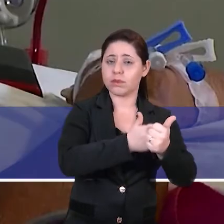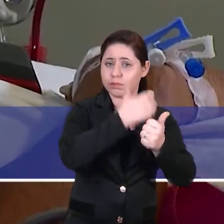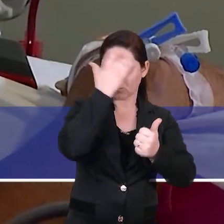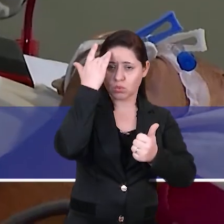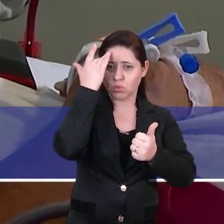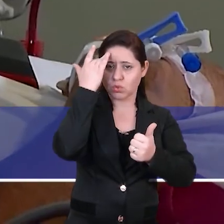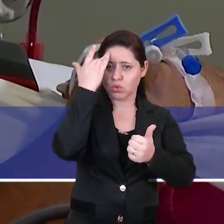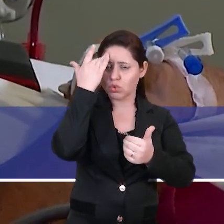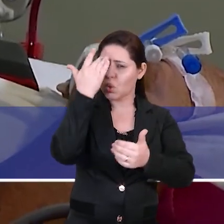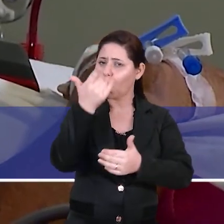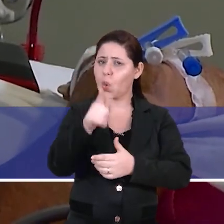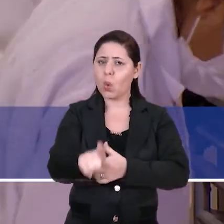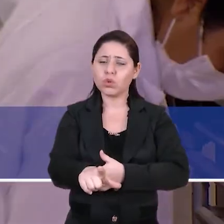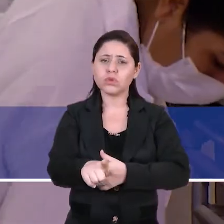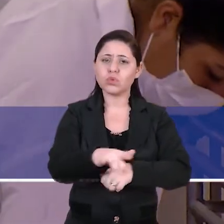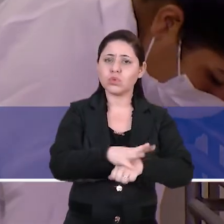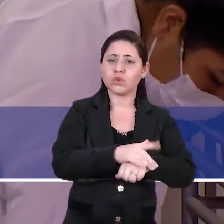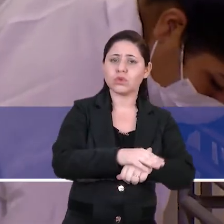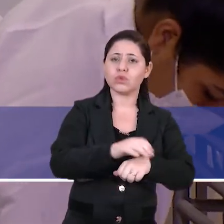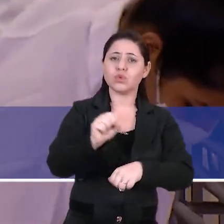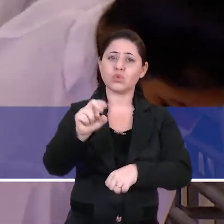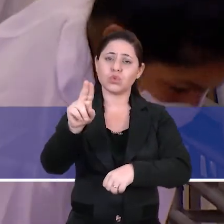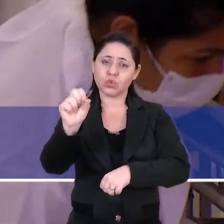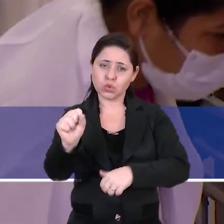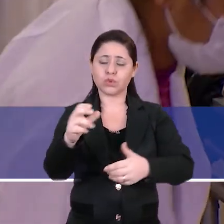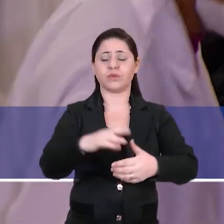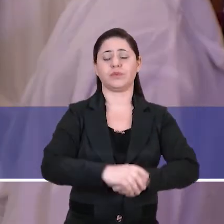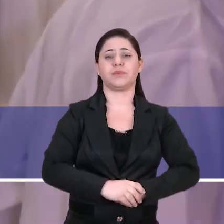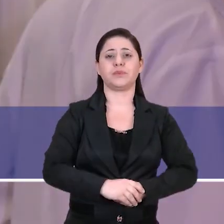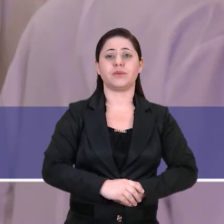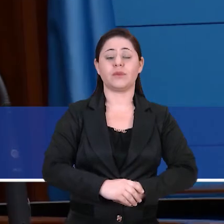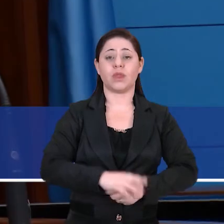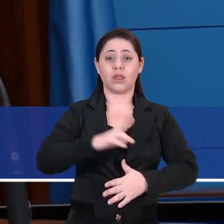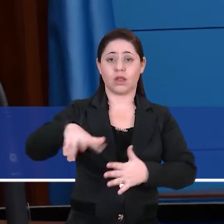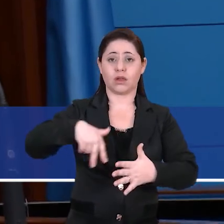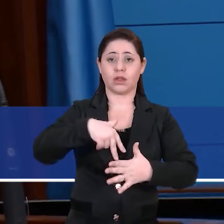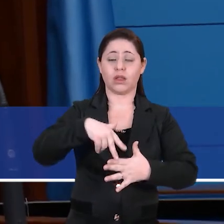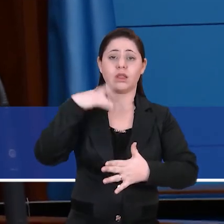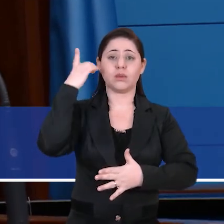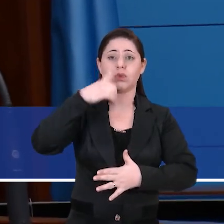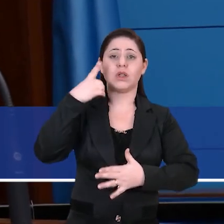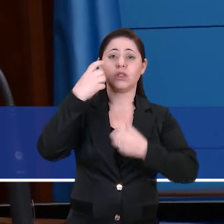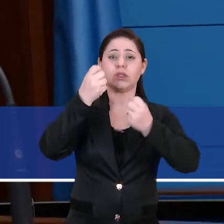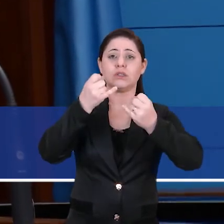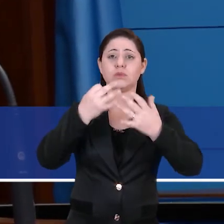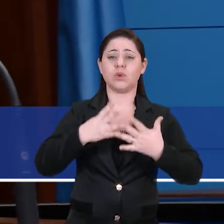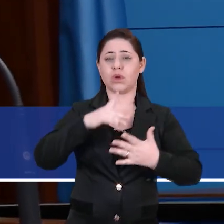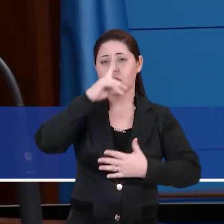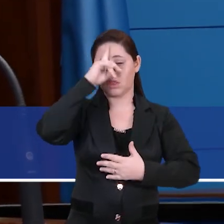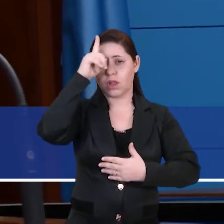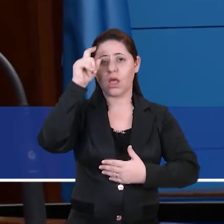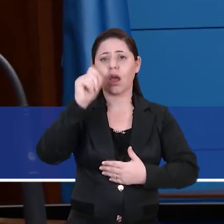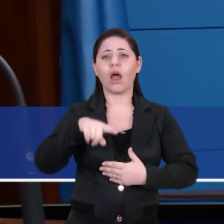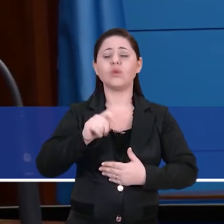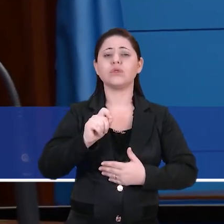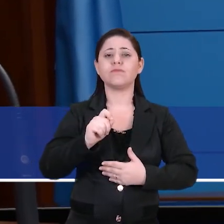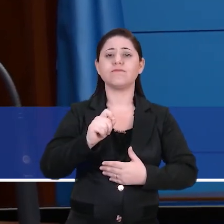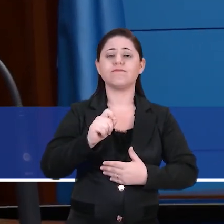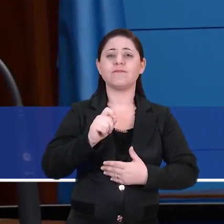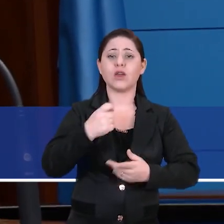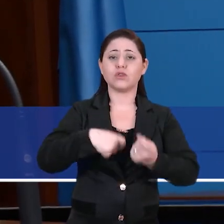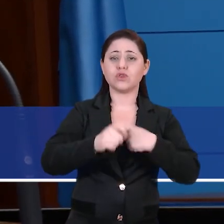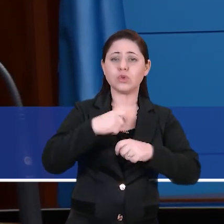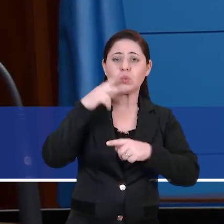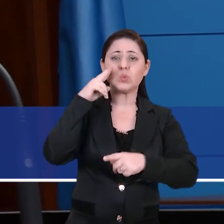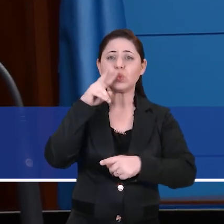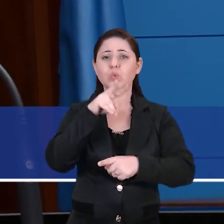dado a pessoas portadoras de outras doenças na rede pública de saúde. Na tribuna, o parlamentar destacou que a ideia é